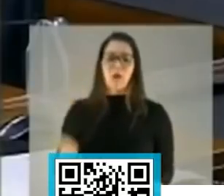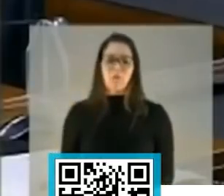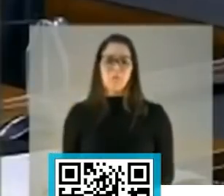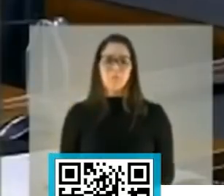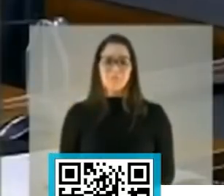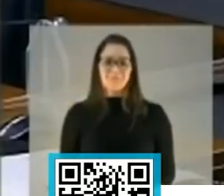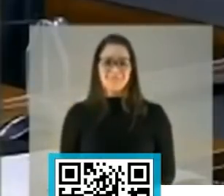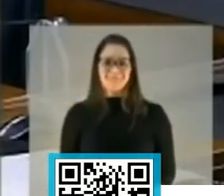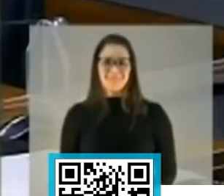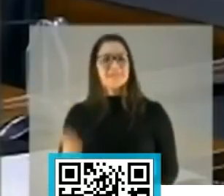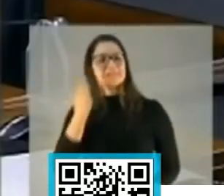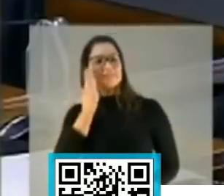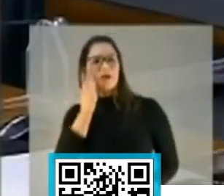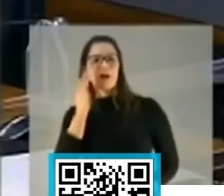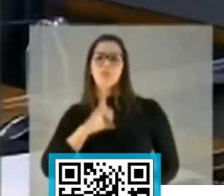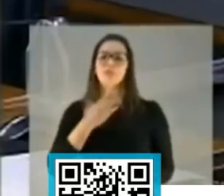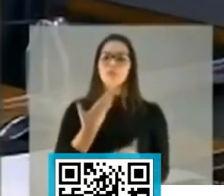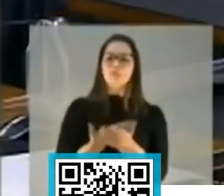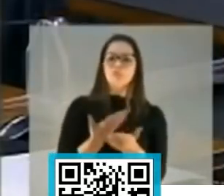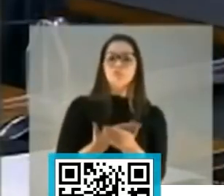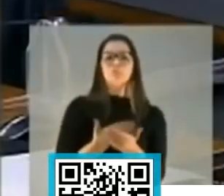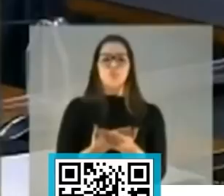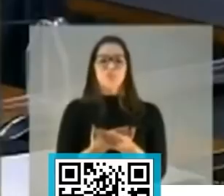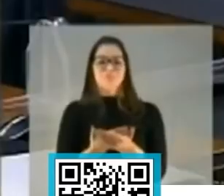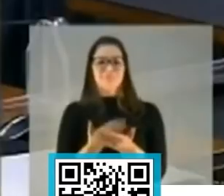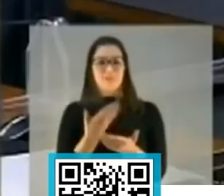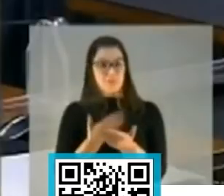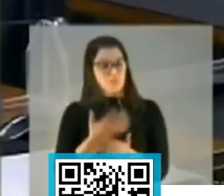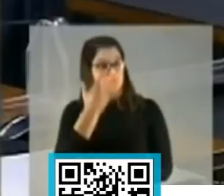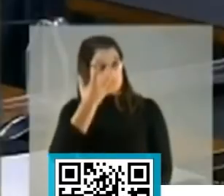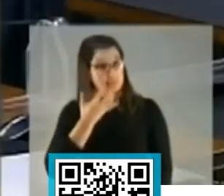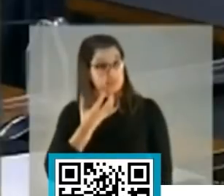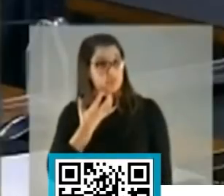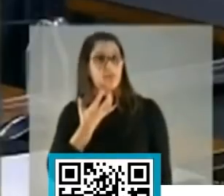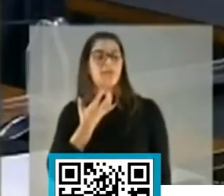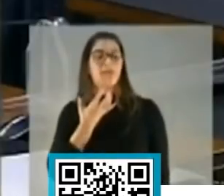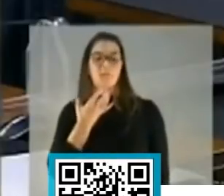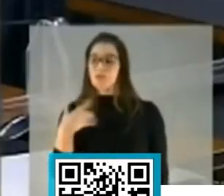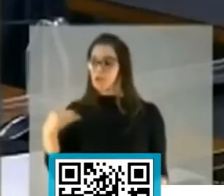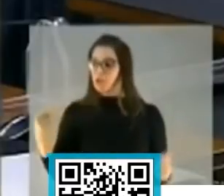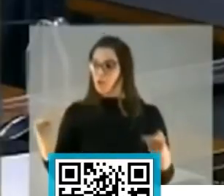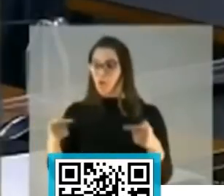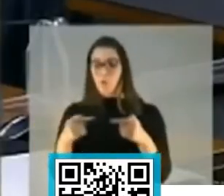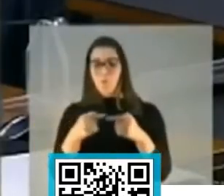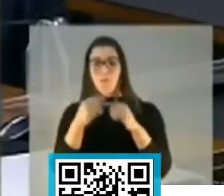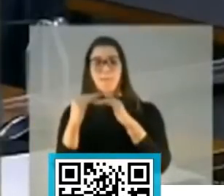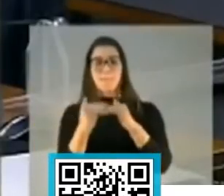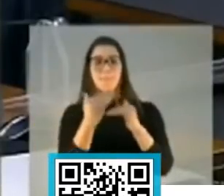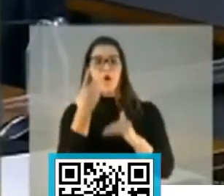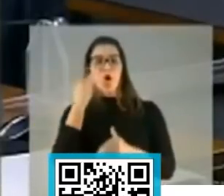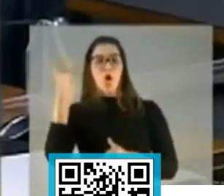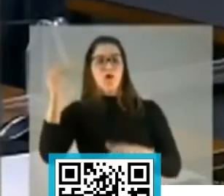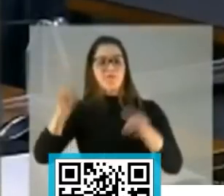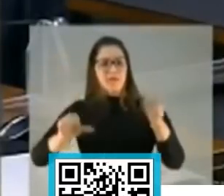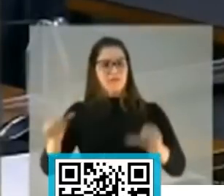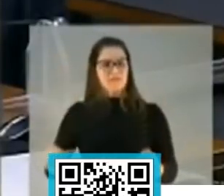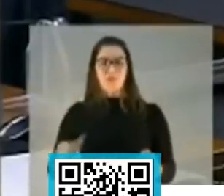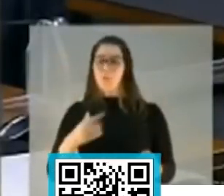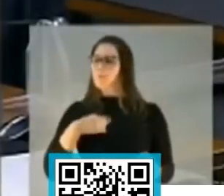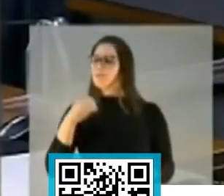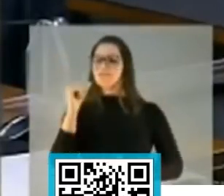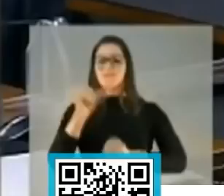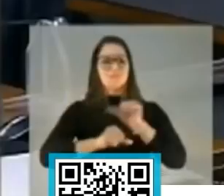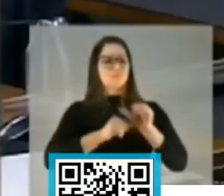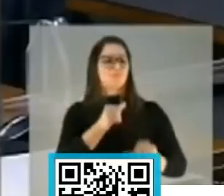sabe que existem os estudos que os estudos são sérios que eles correspondem ao padrão ouro de avaliação mas mesmo assim a senhora não